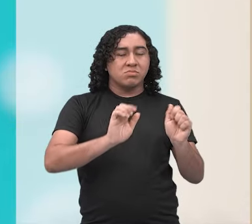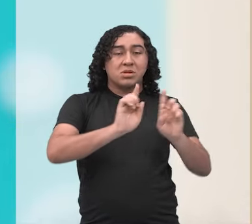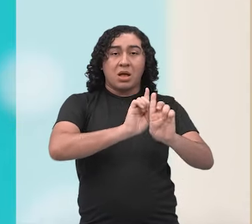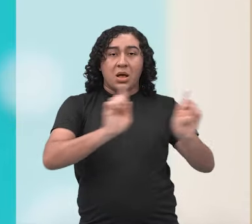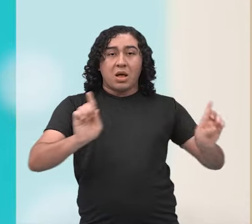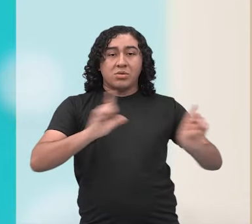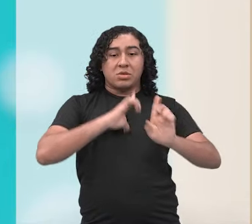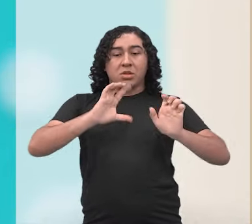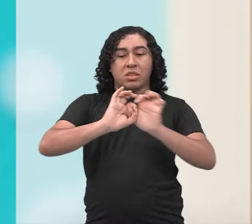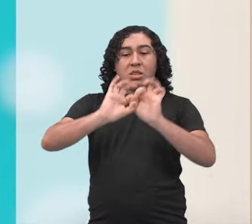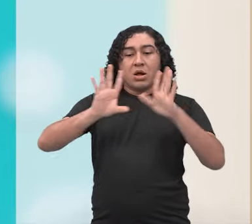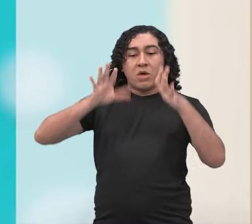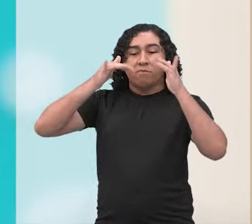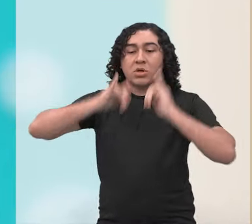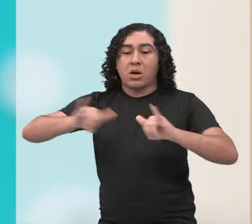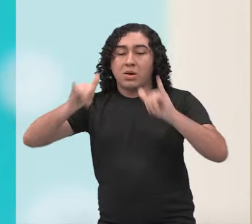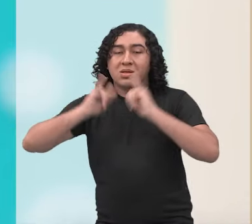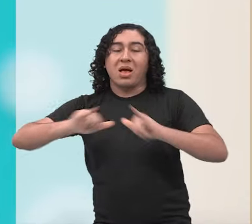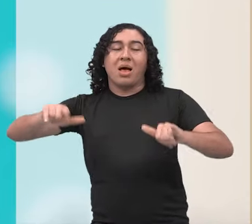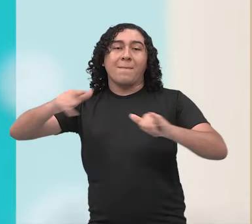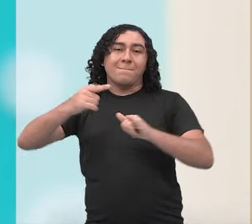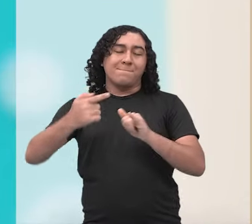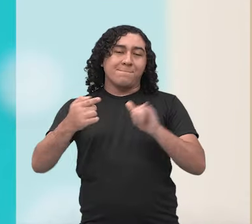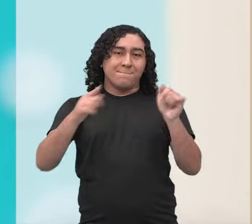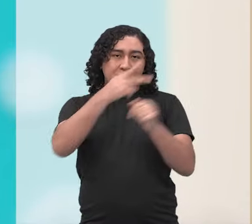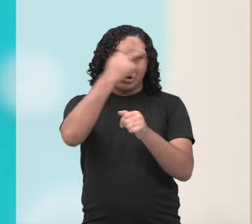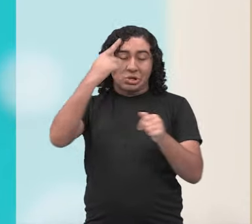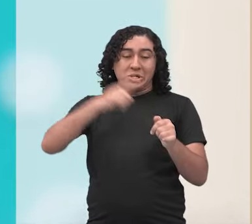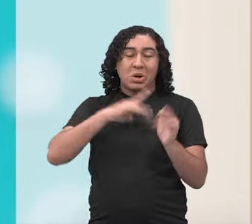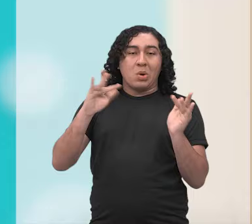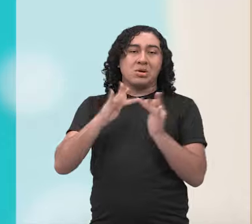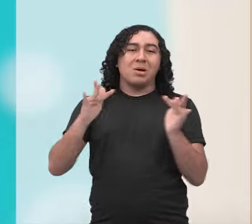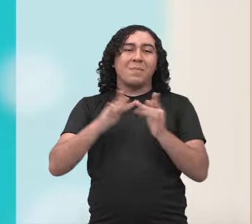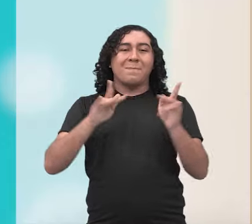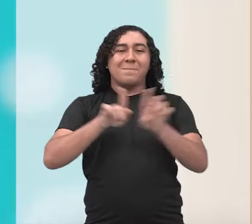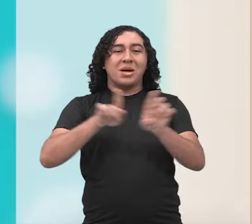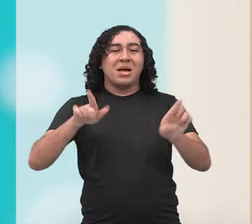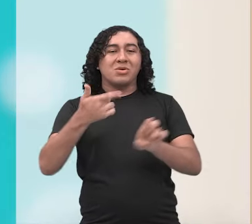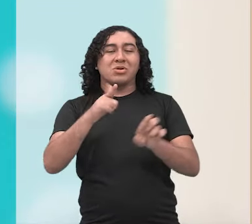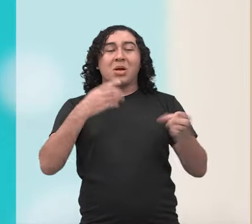ele sai, né? Ele chega muito mais próximo, mas ele não vai poder se